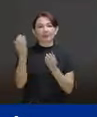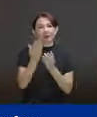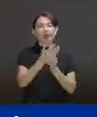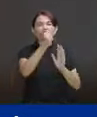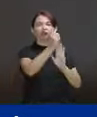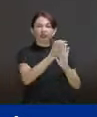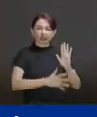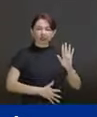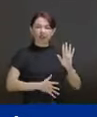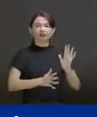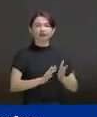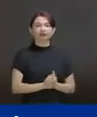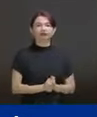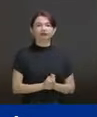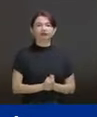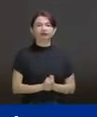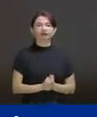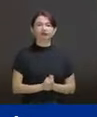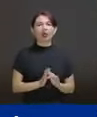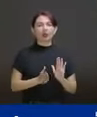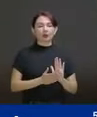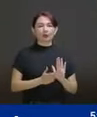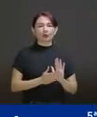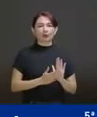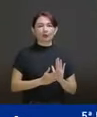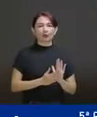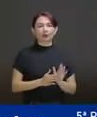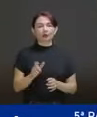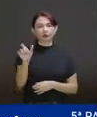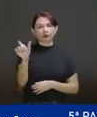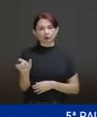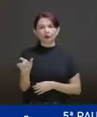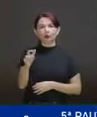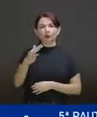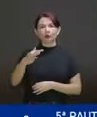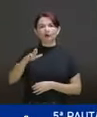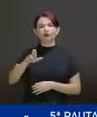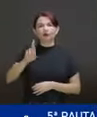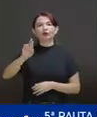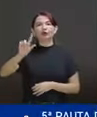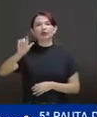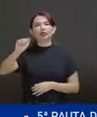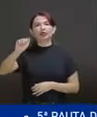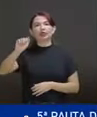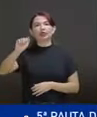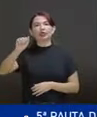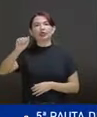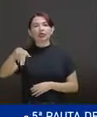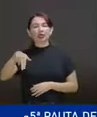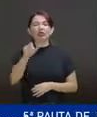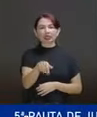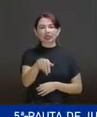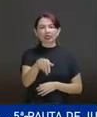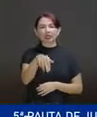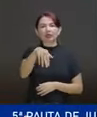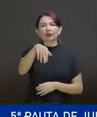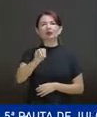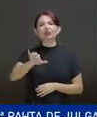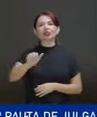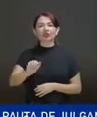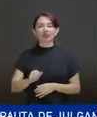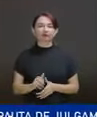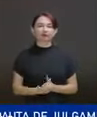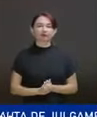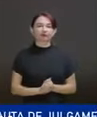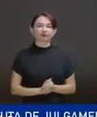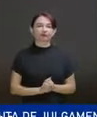de declaração escuros, lisos, opostos por Antônio Paulo de Oliveira Furlan usa batom e Mônica nude, Penha usa fone de ouvido